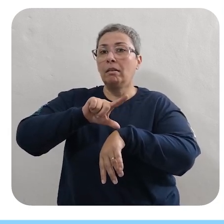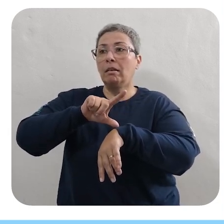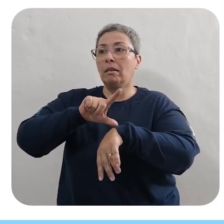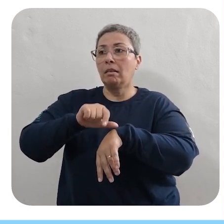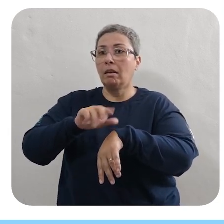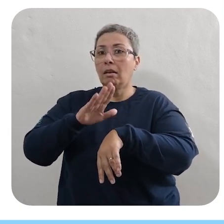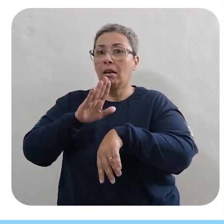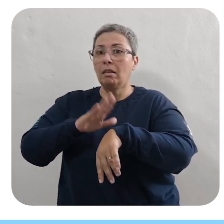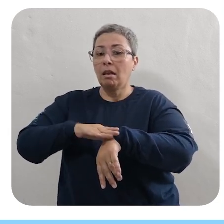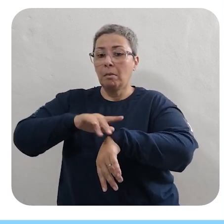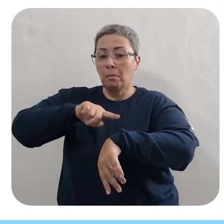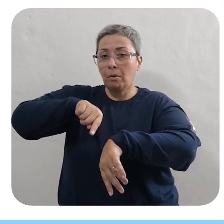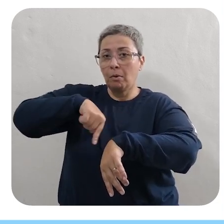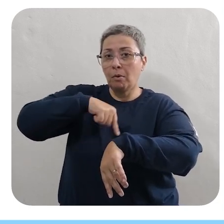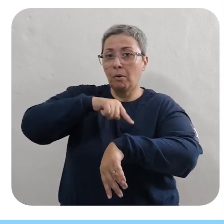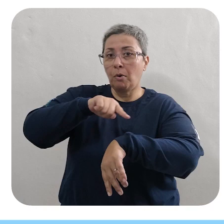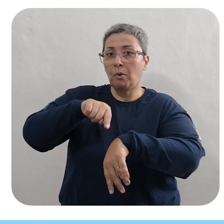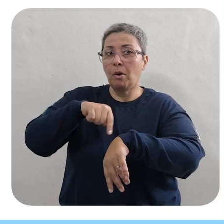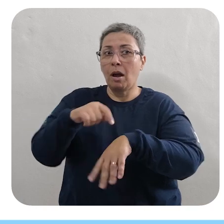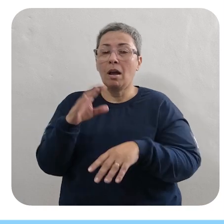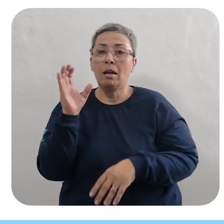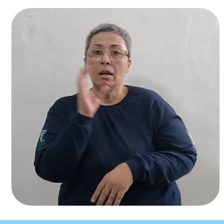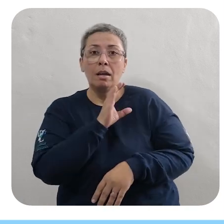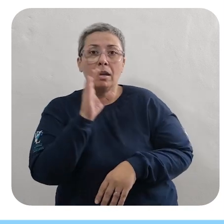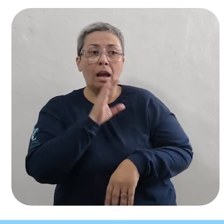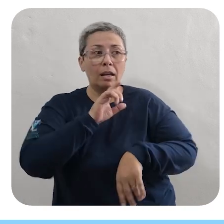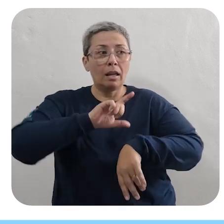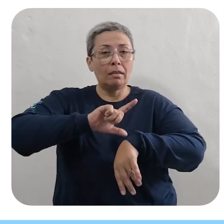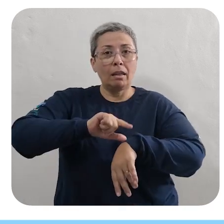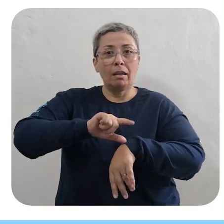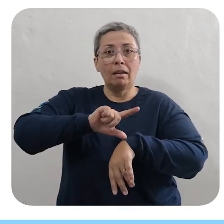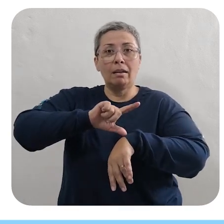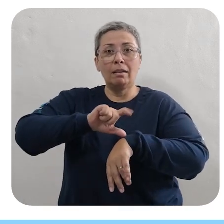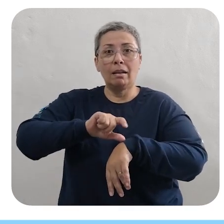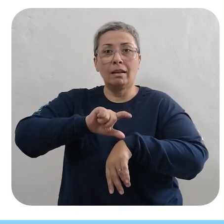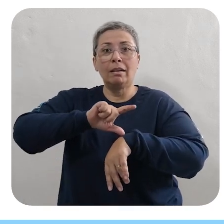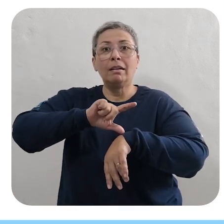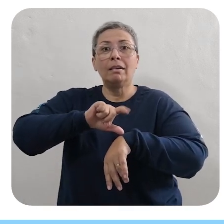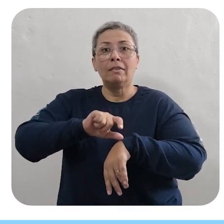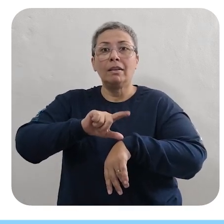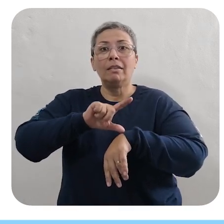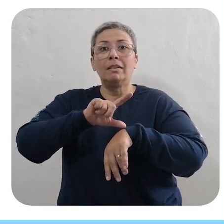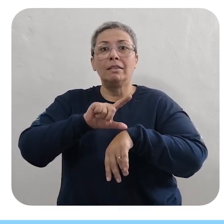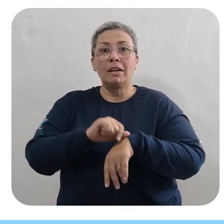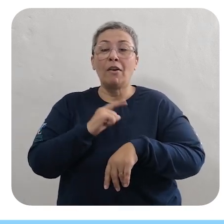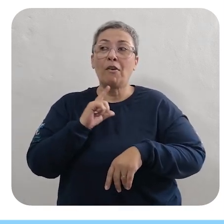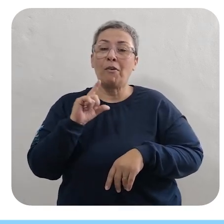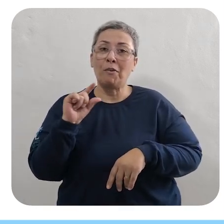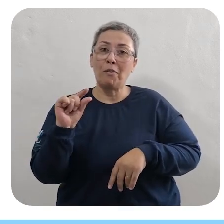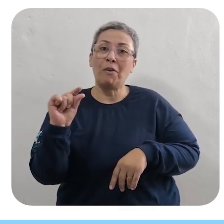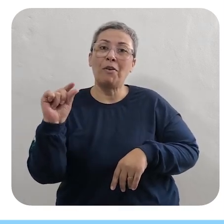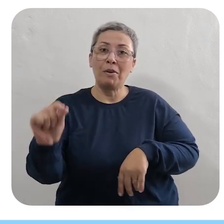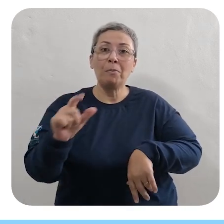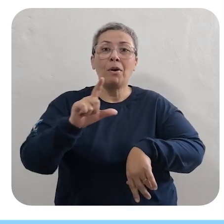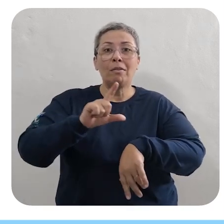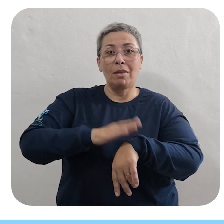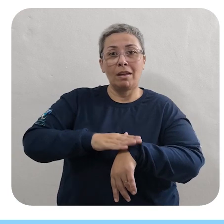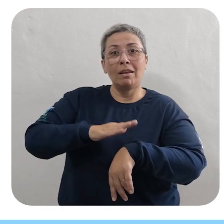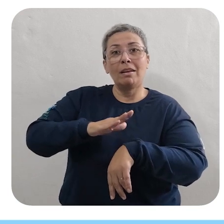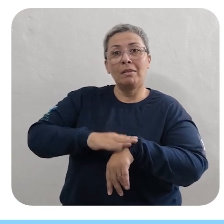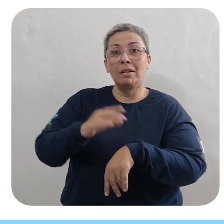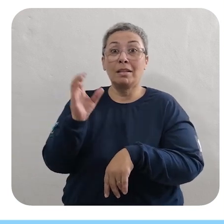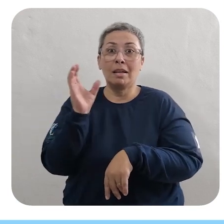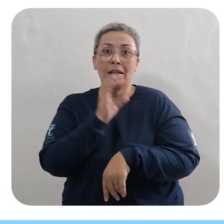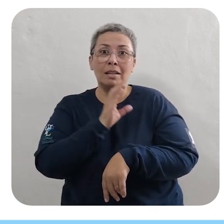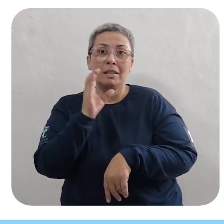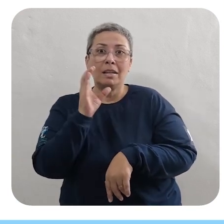tic-tac, tic-tac, passa a hora. Chega logo, tic-tac, tic-tac, vai-te